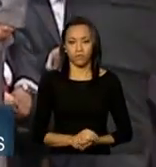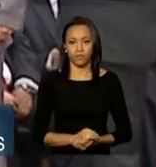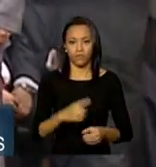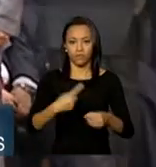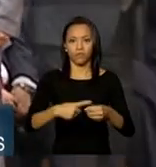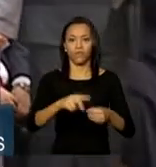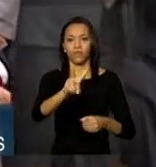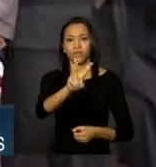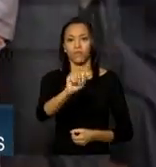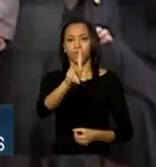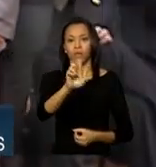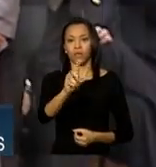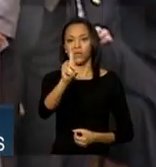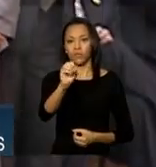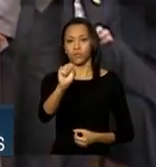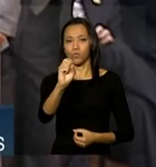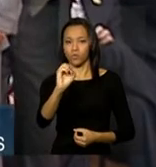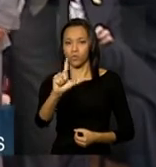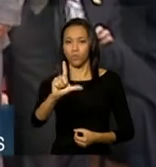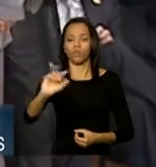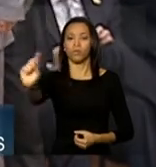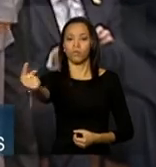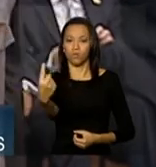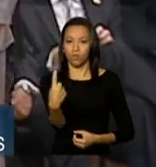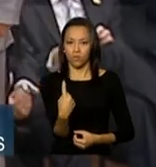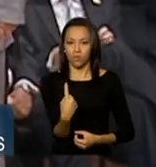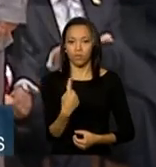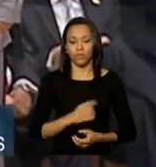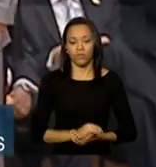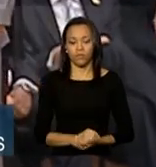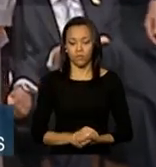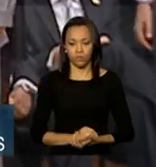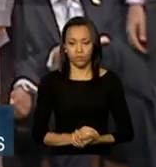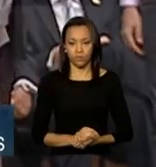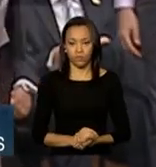Vale do Sol, prefeito em exercício, João Carlos Kirsch.